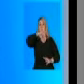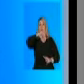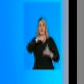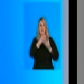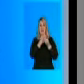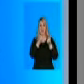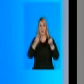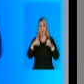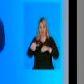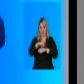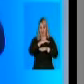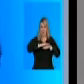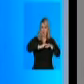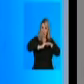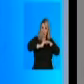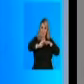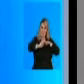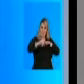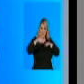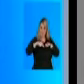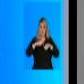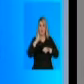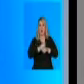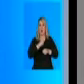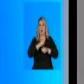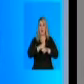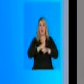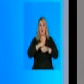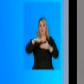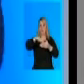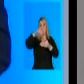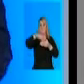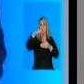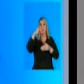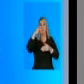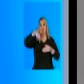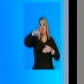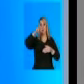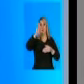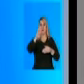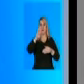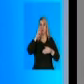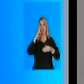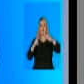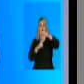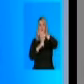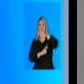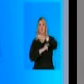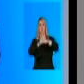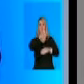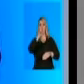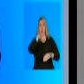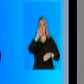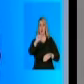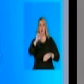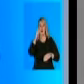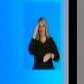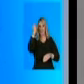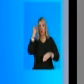de asfalto. Essas são as obras que o PMDB vem fazendo aqui. Veja o caso do viaduto do Joá. Sabe quanto tempo o asfalto durou